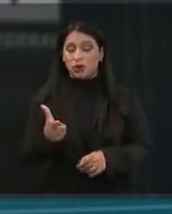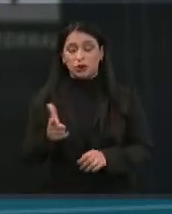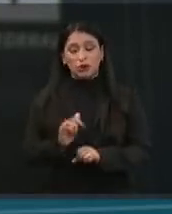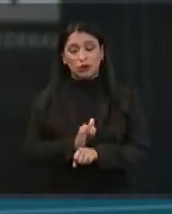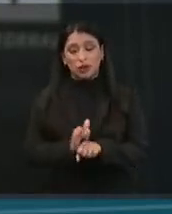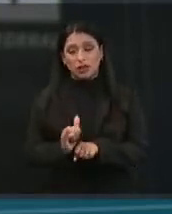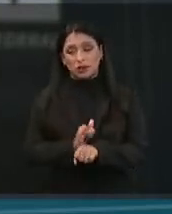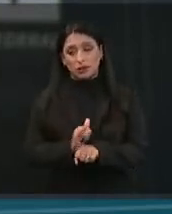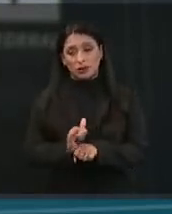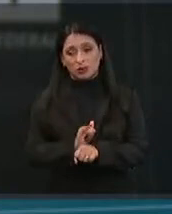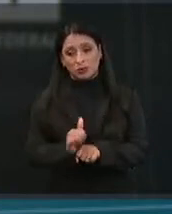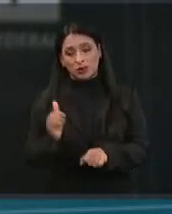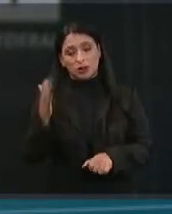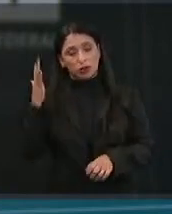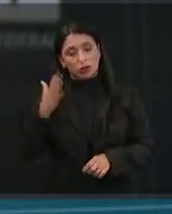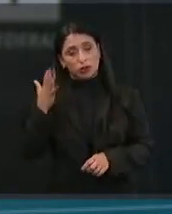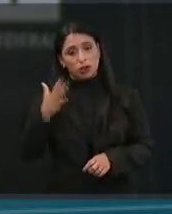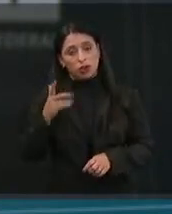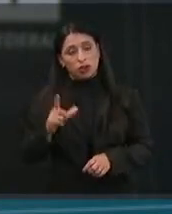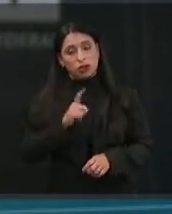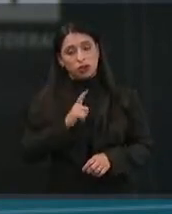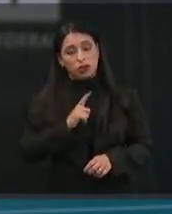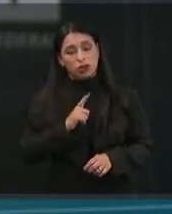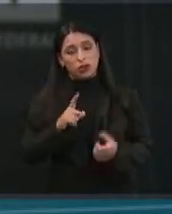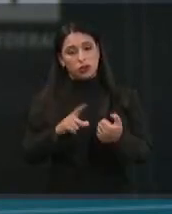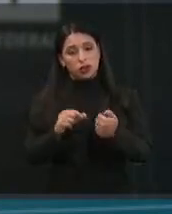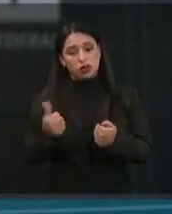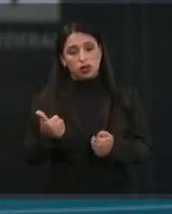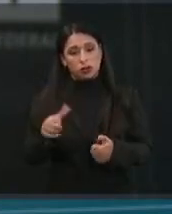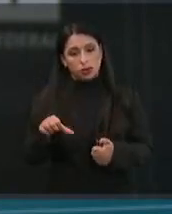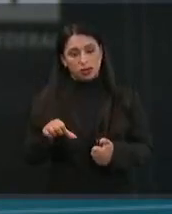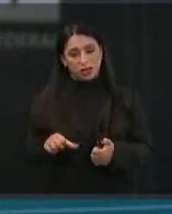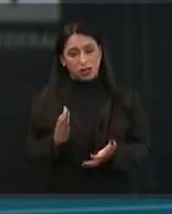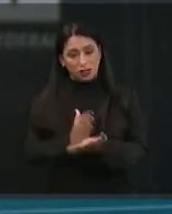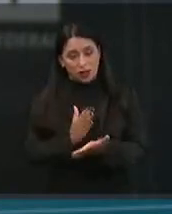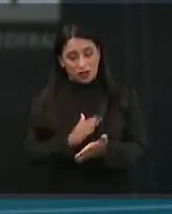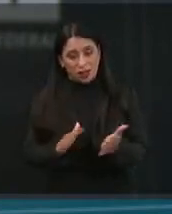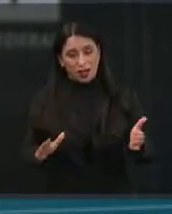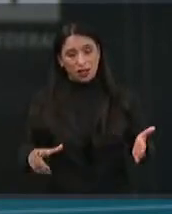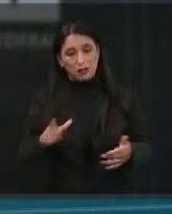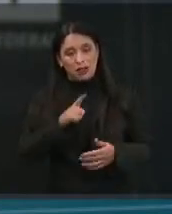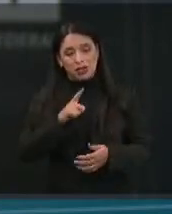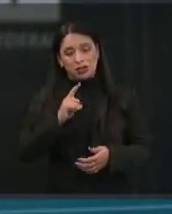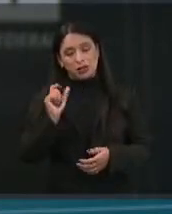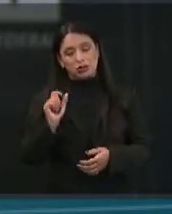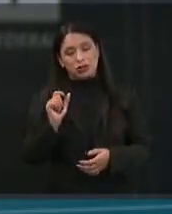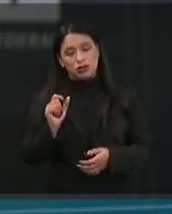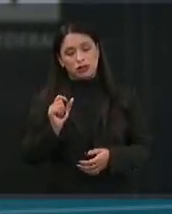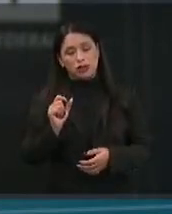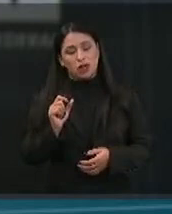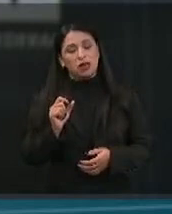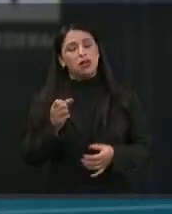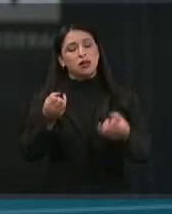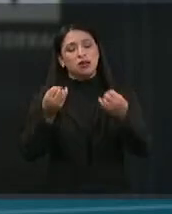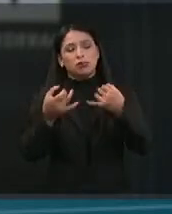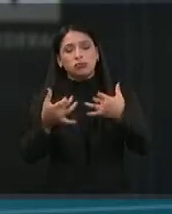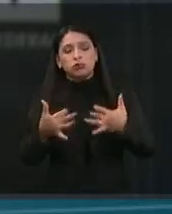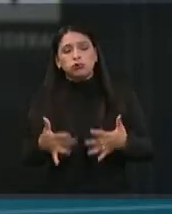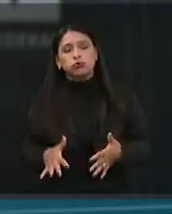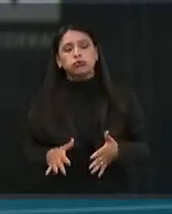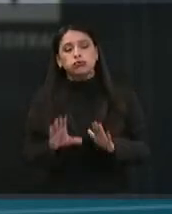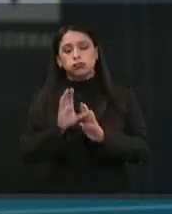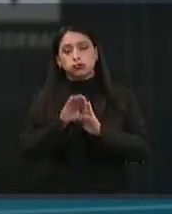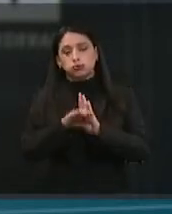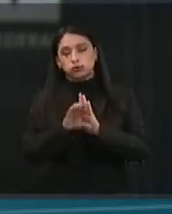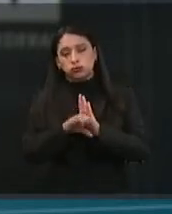para contradiscurso. A derrubada do artigo 19, sem a construção de boas definições de mecanismos que previnam o uso desse